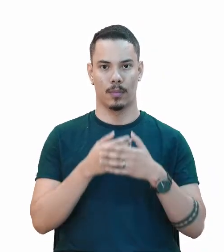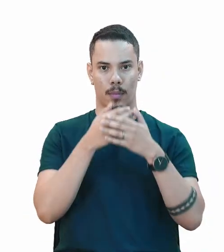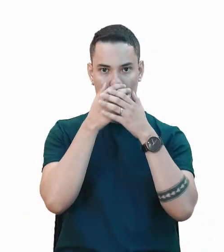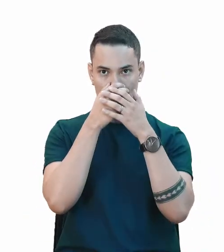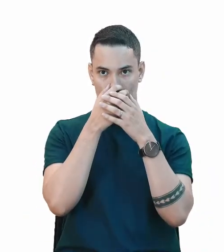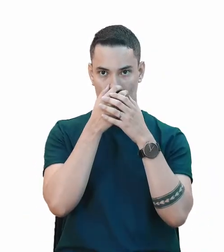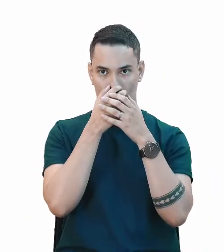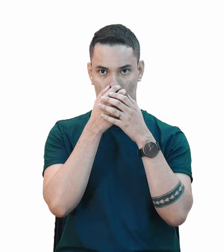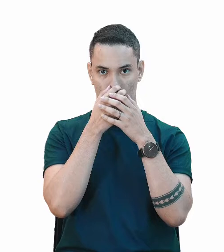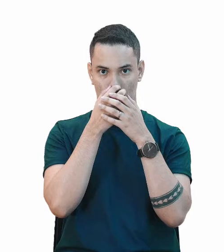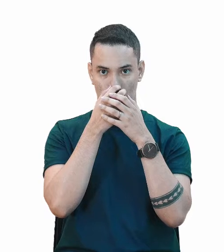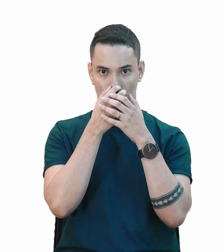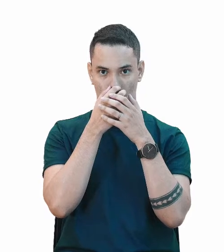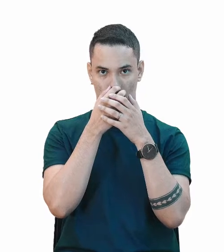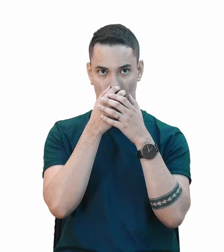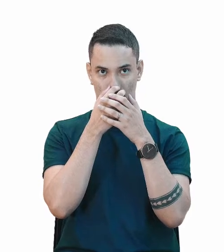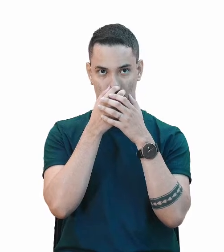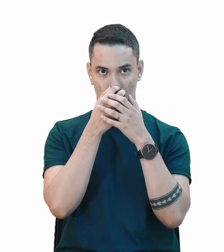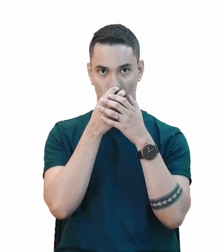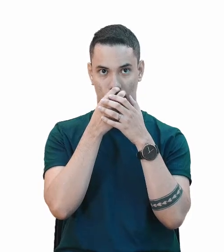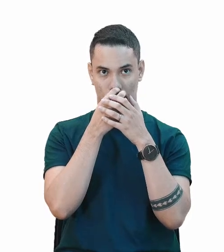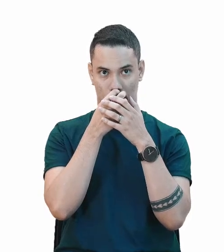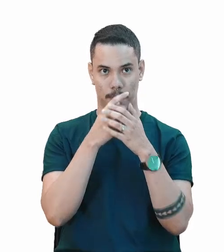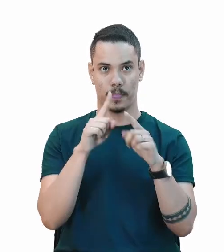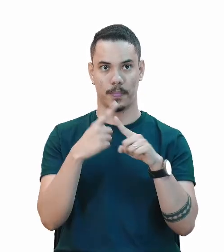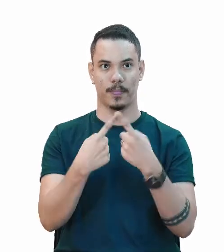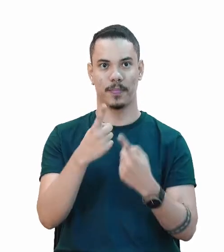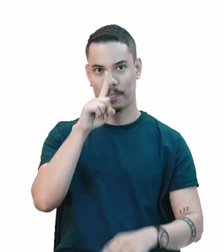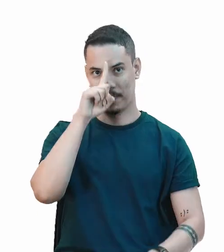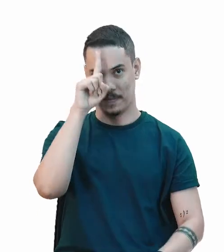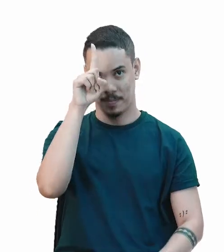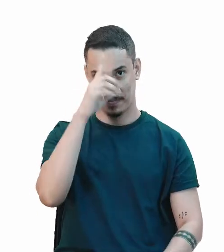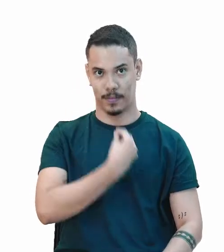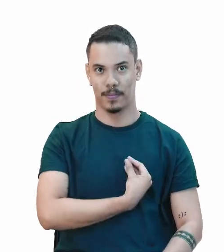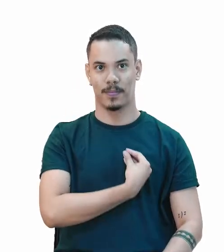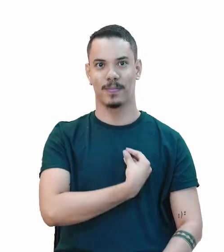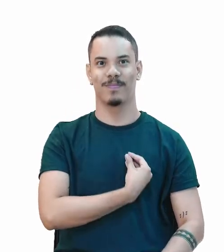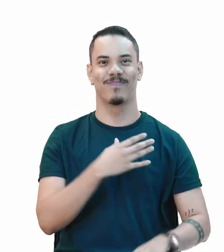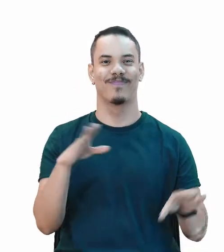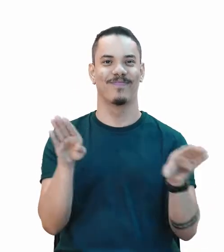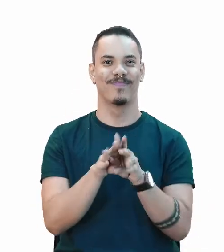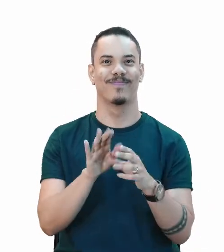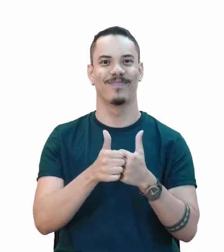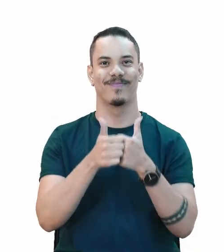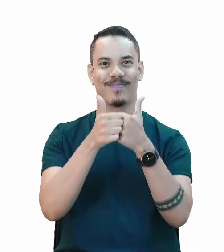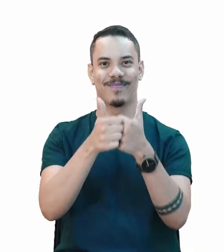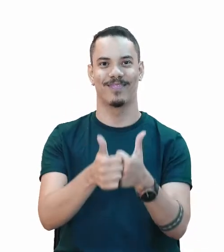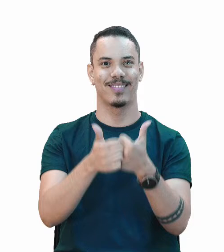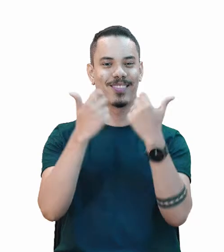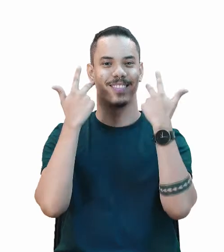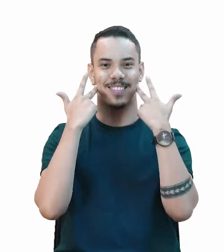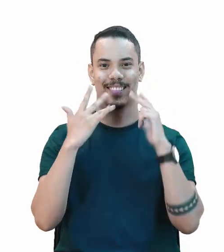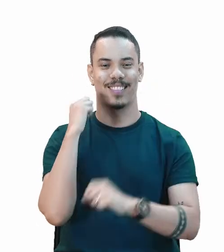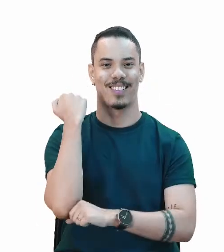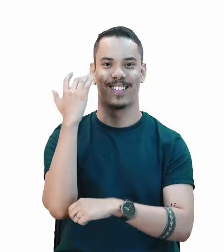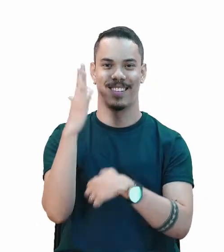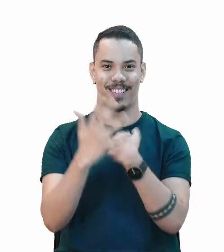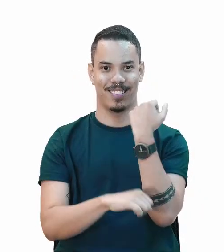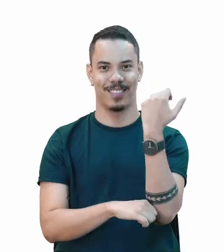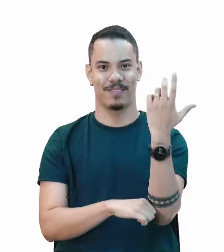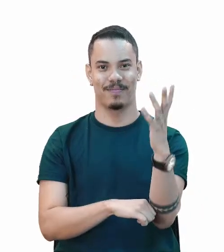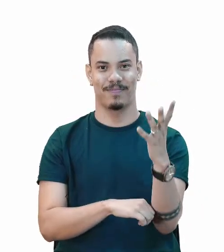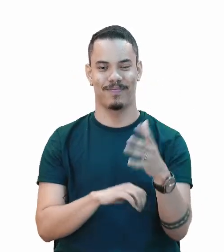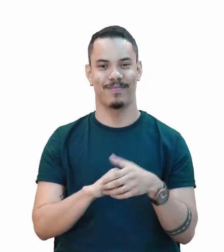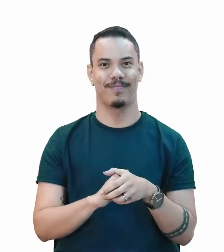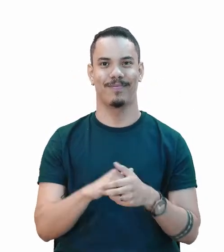O ideal de vida é viver de acordo com a natureza, uma